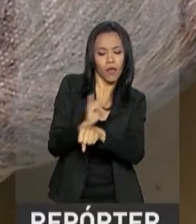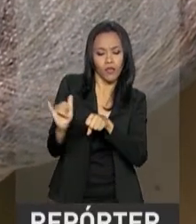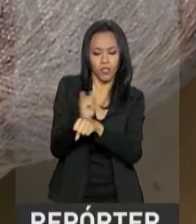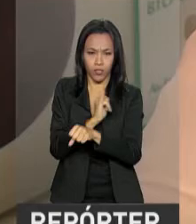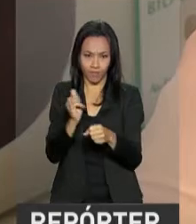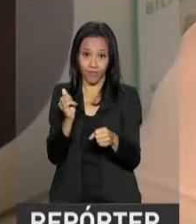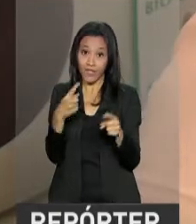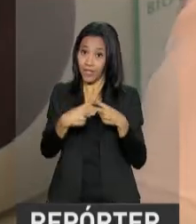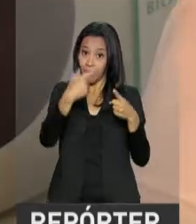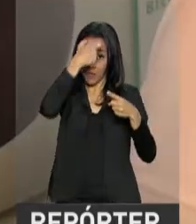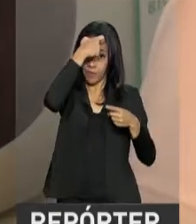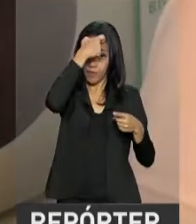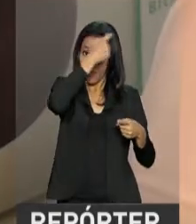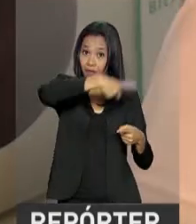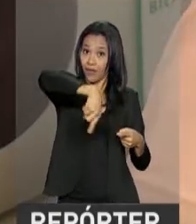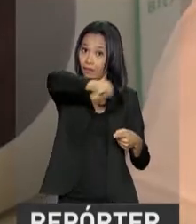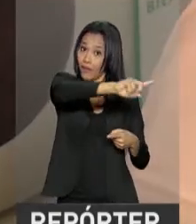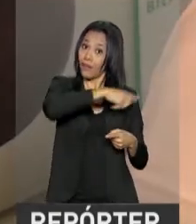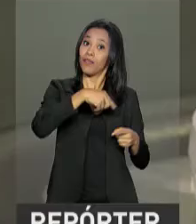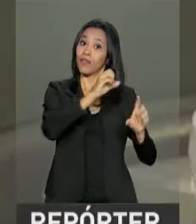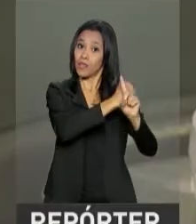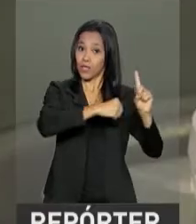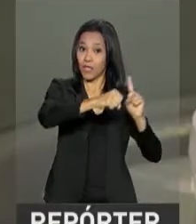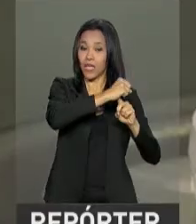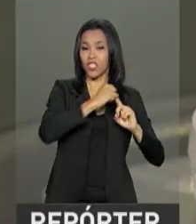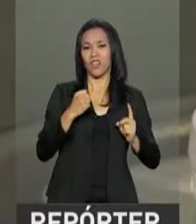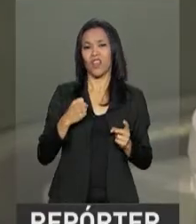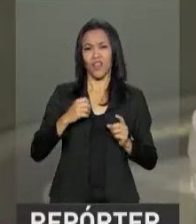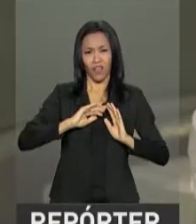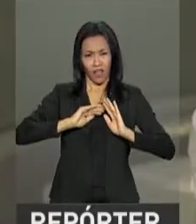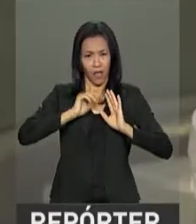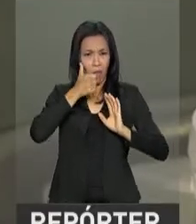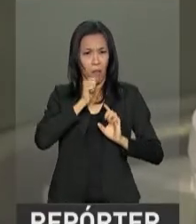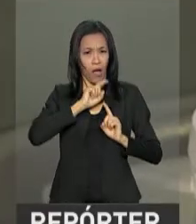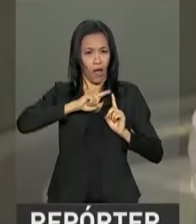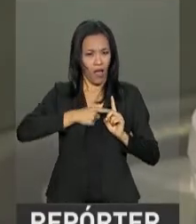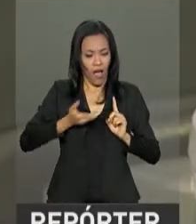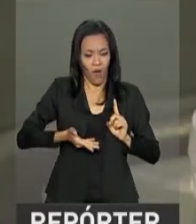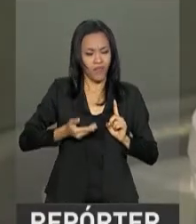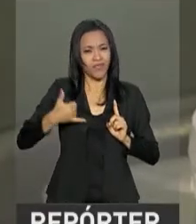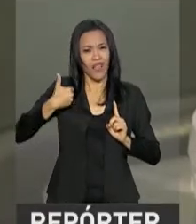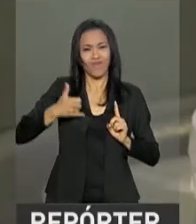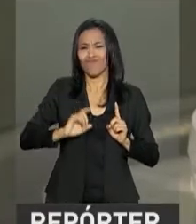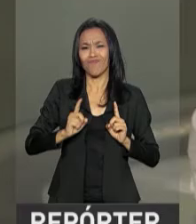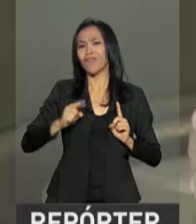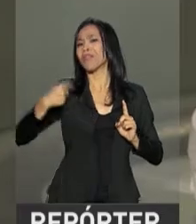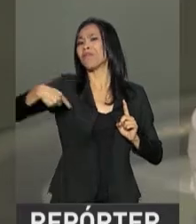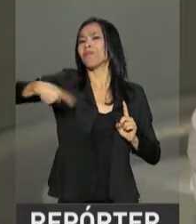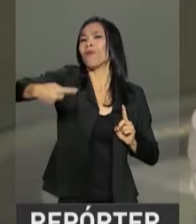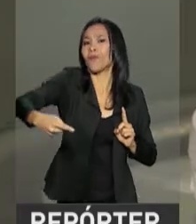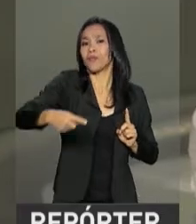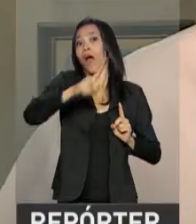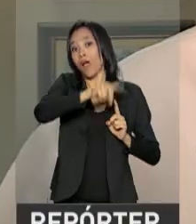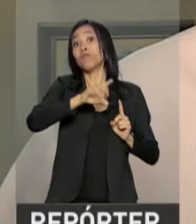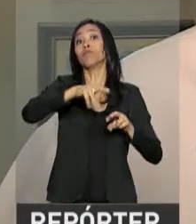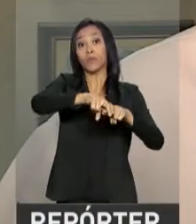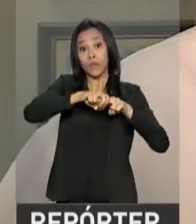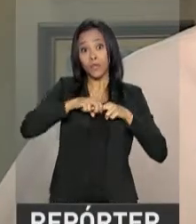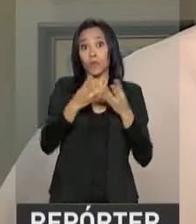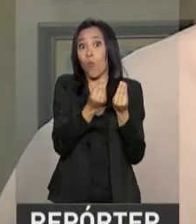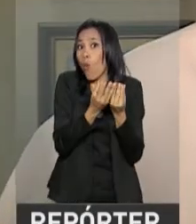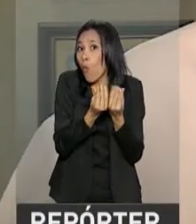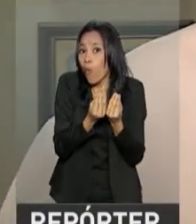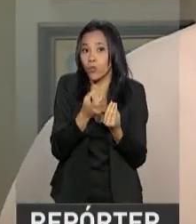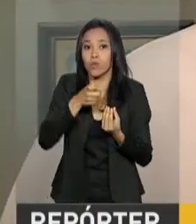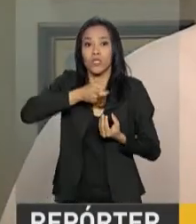sociedade como o adiamento da maternidade são algumas das razões para o aumento do número de embriões congelados como a